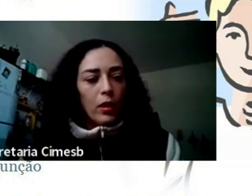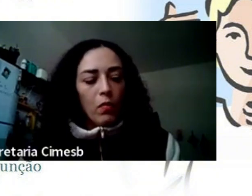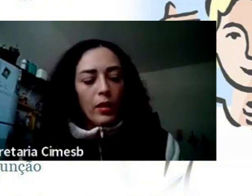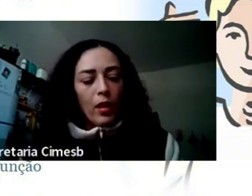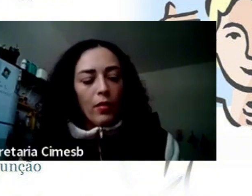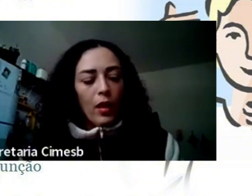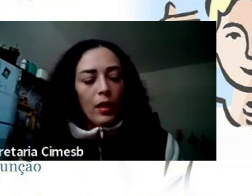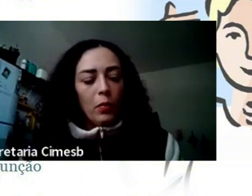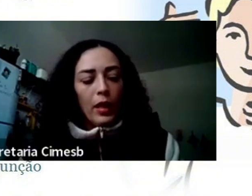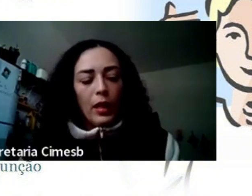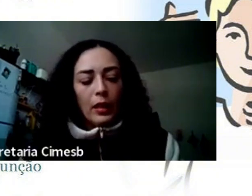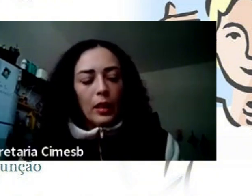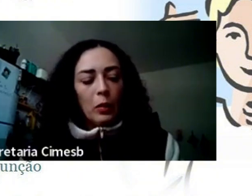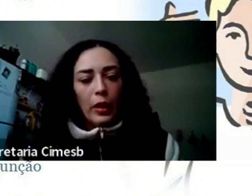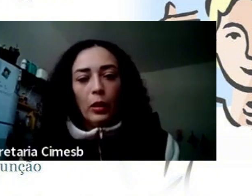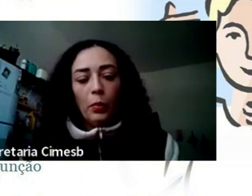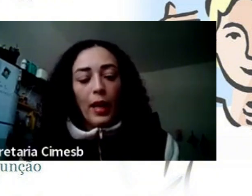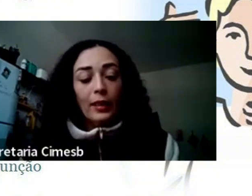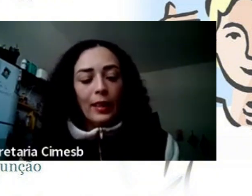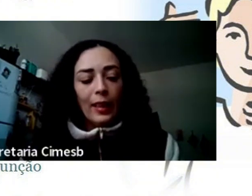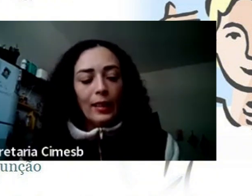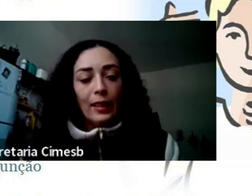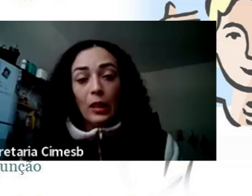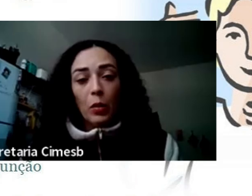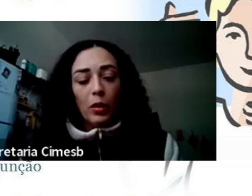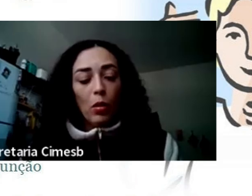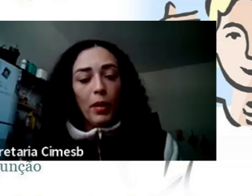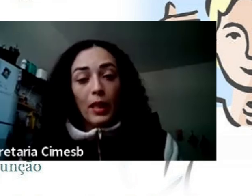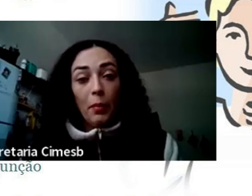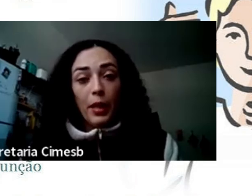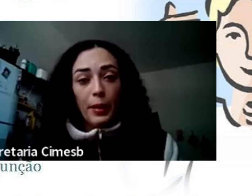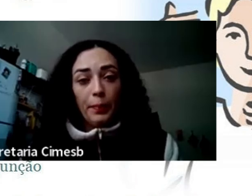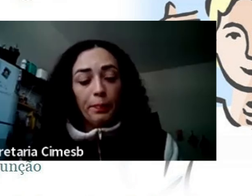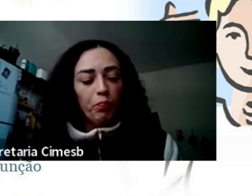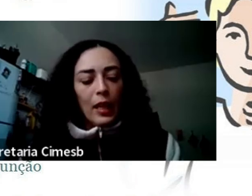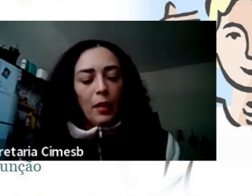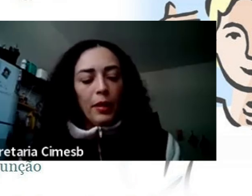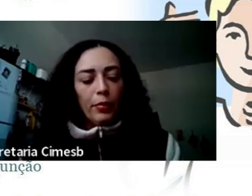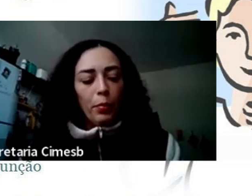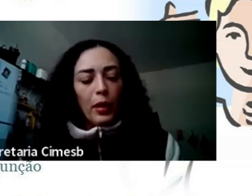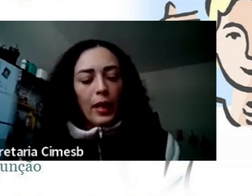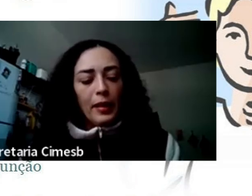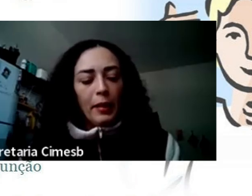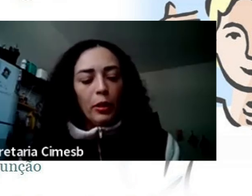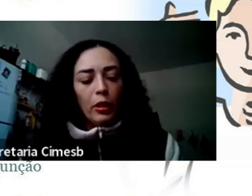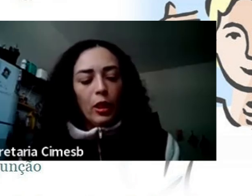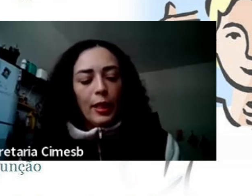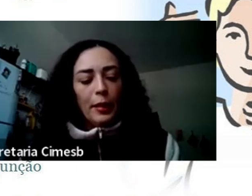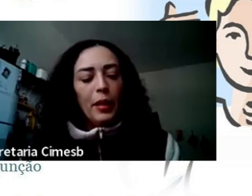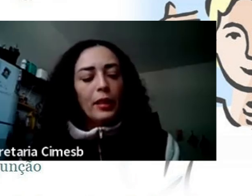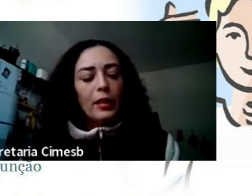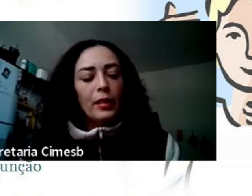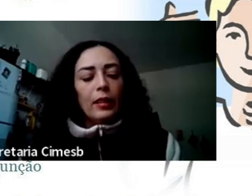Se você conversava ali com ele, tranquilo, mas em casa ele começou a bater na mãe. E aí a mãe foi procurar intérprete